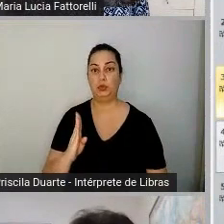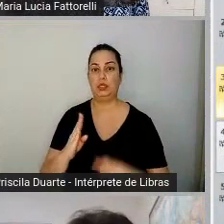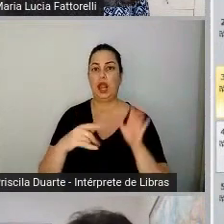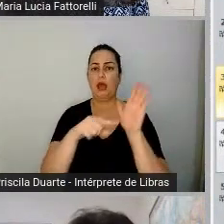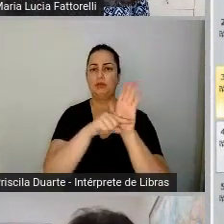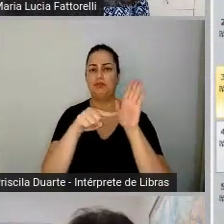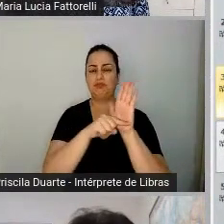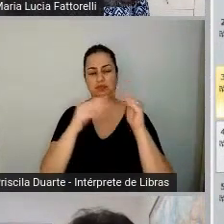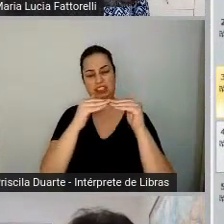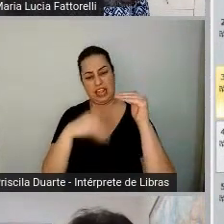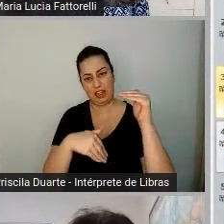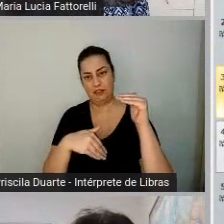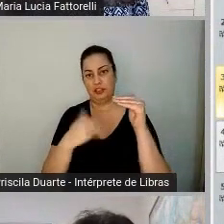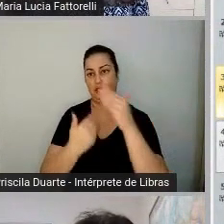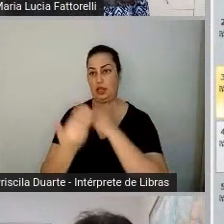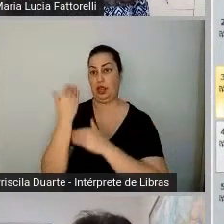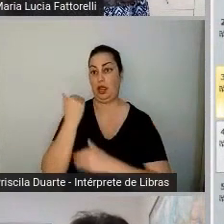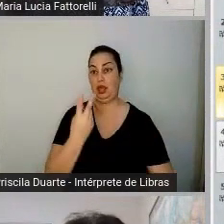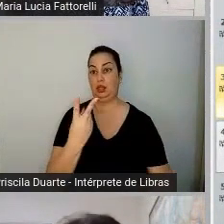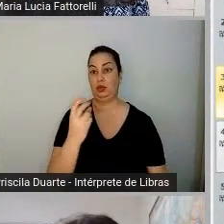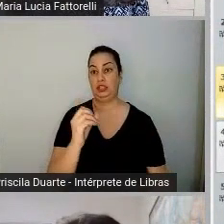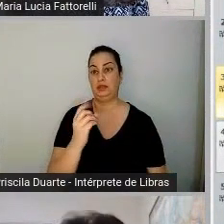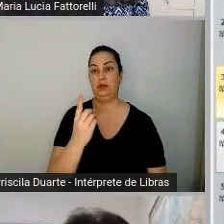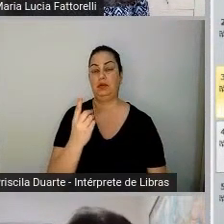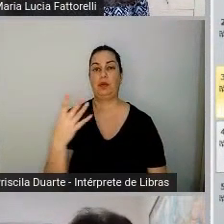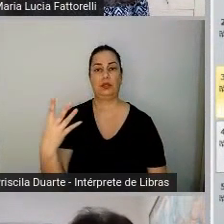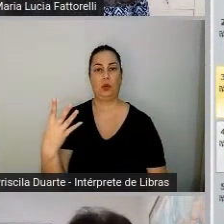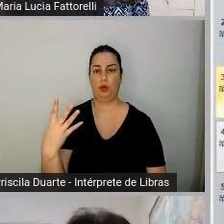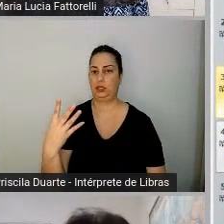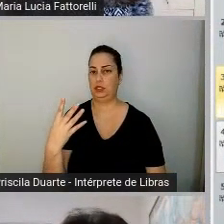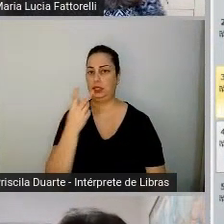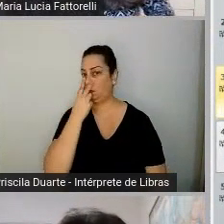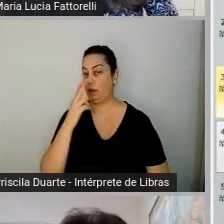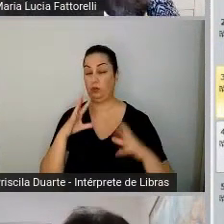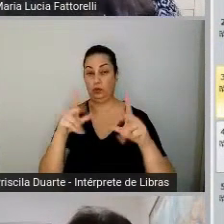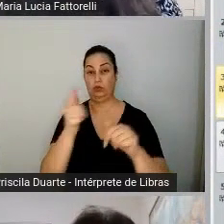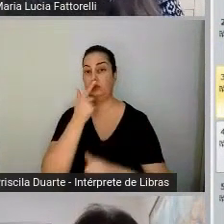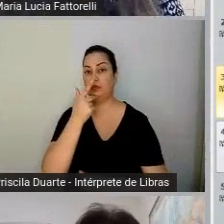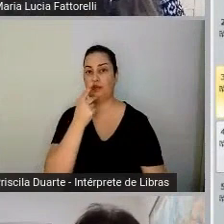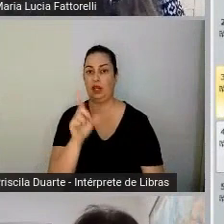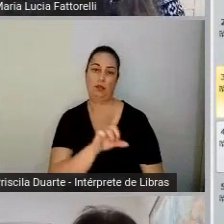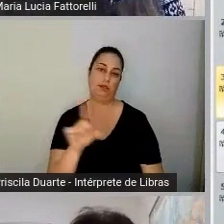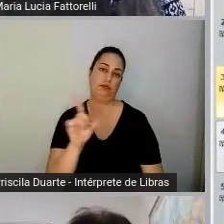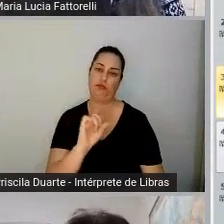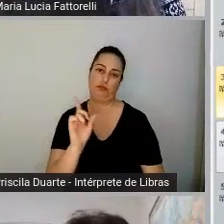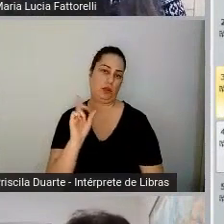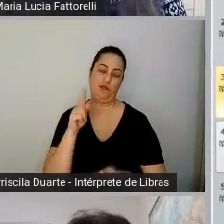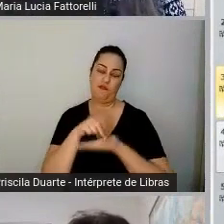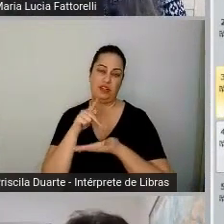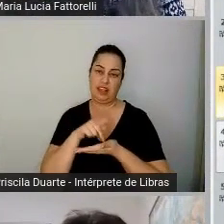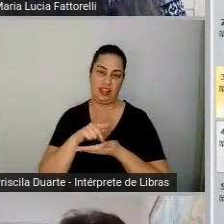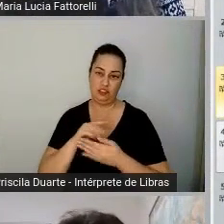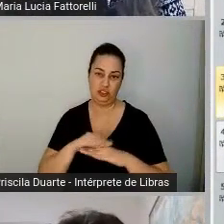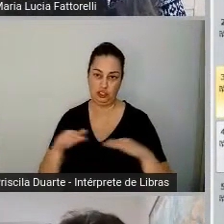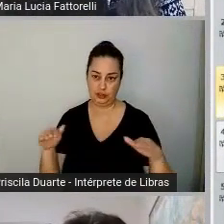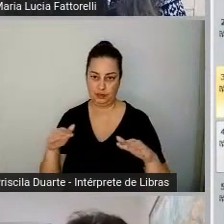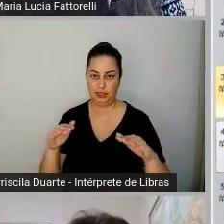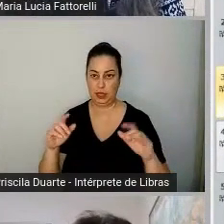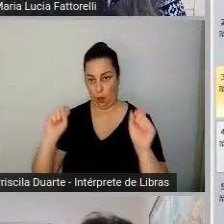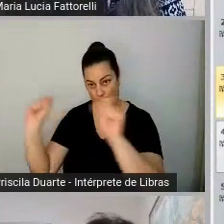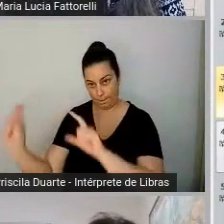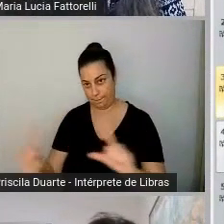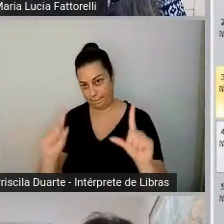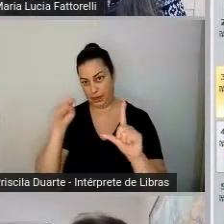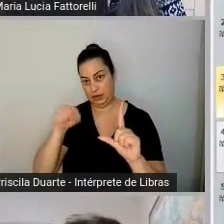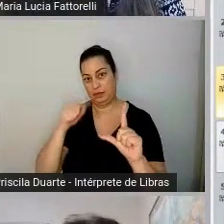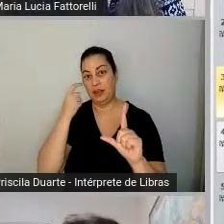muitos falam. Na verdade, na próxima tela nós vamos mostrar por que que isso tudo é uma grande mentira, né?